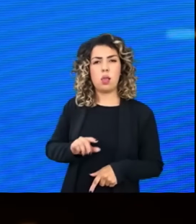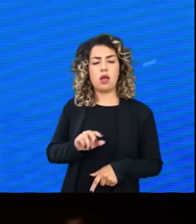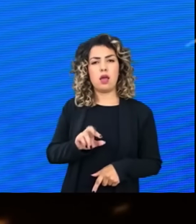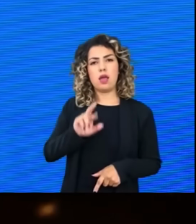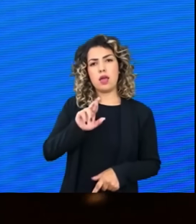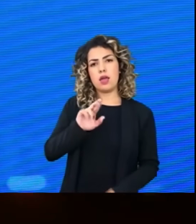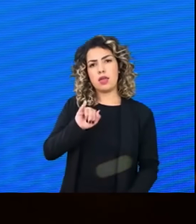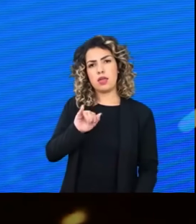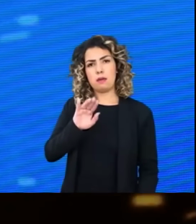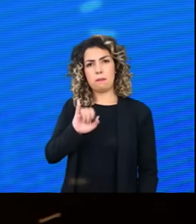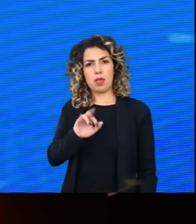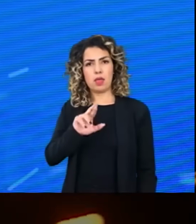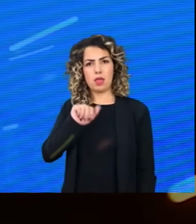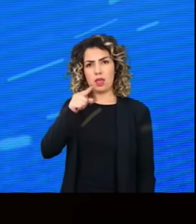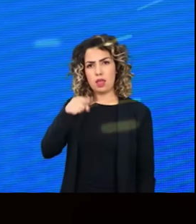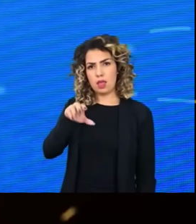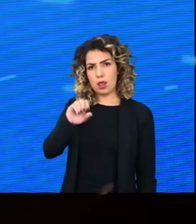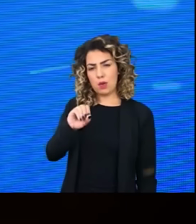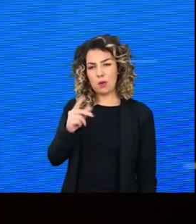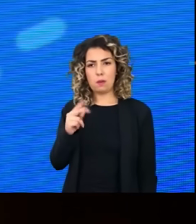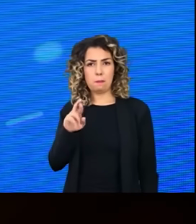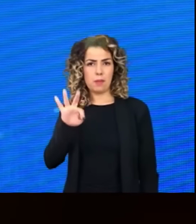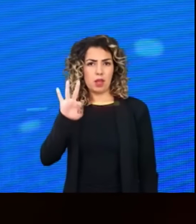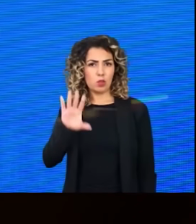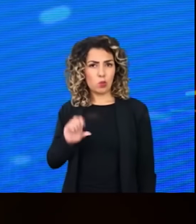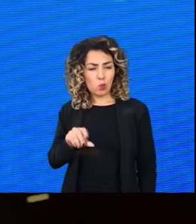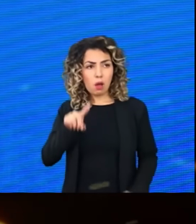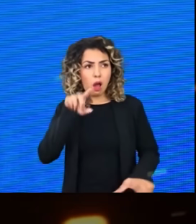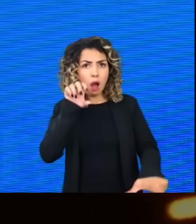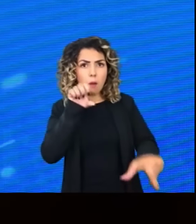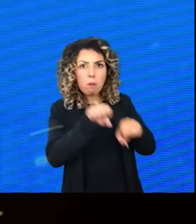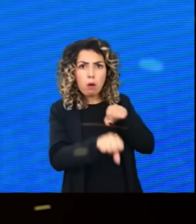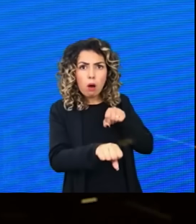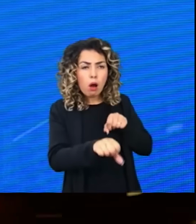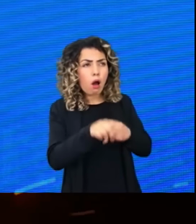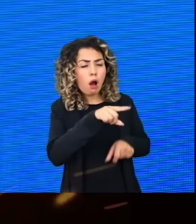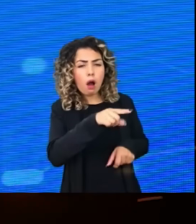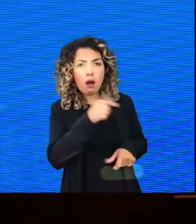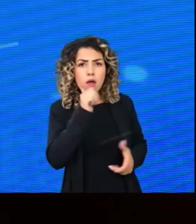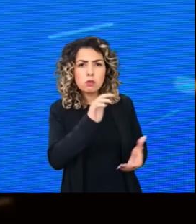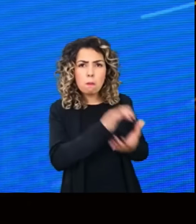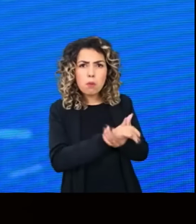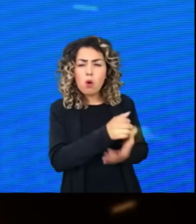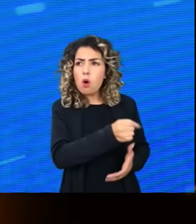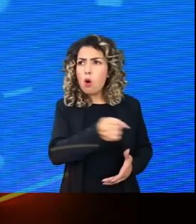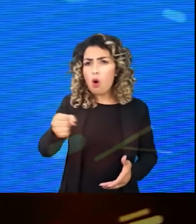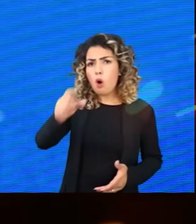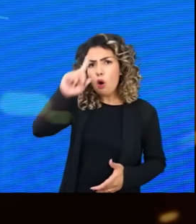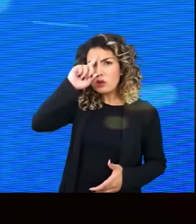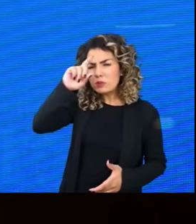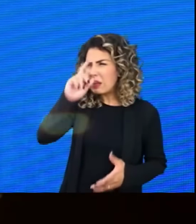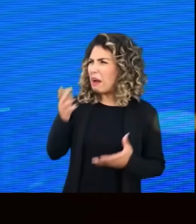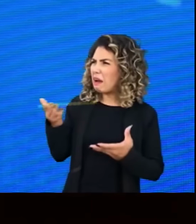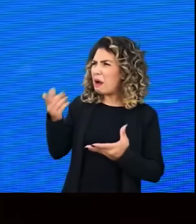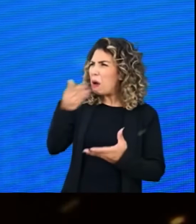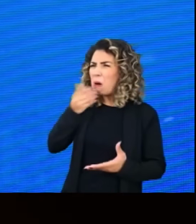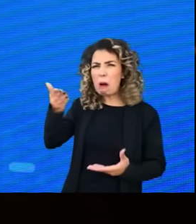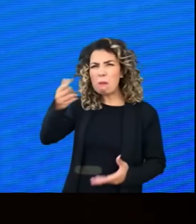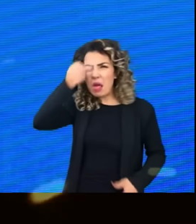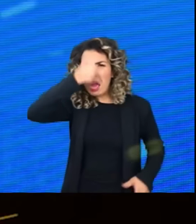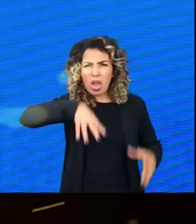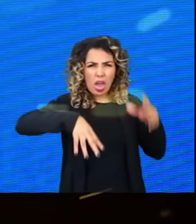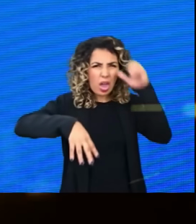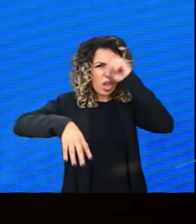onde sofreu terrivelmente e da boca suja desse bandido condenado eu sou obrigado a ouvir